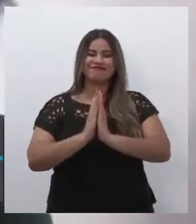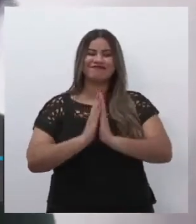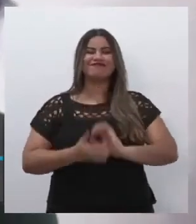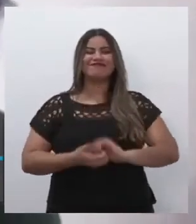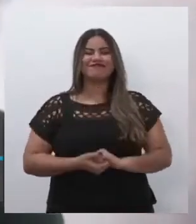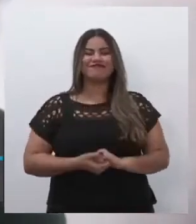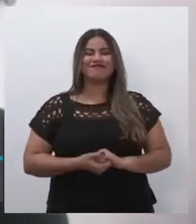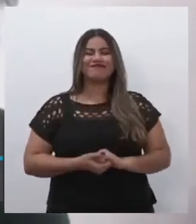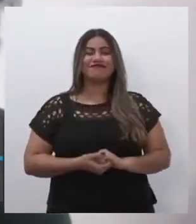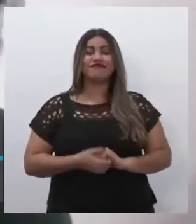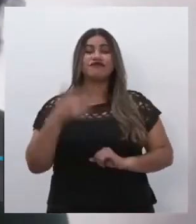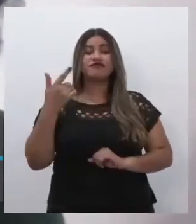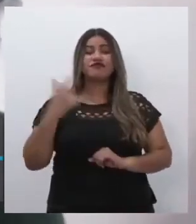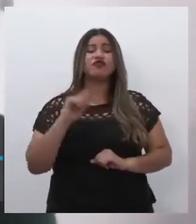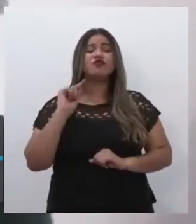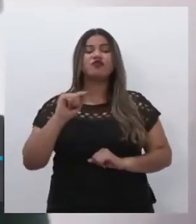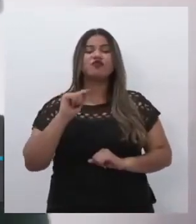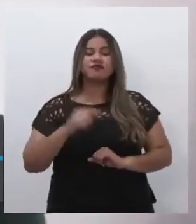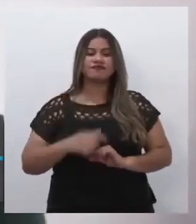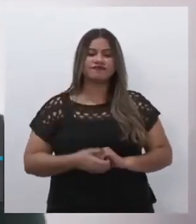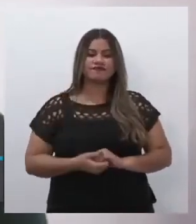nossa próxima etapa?